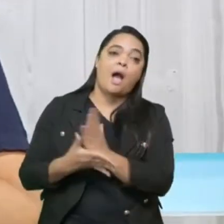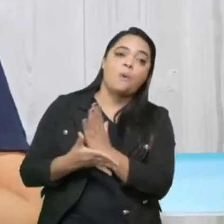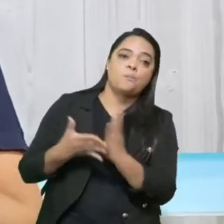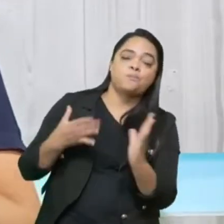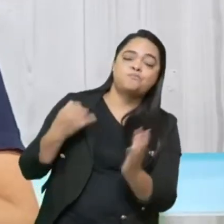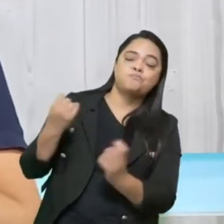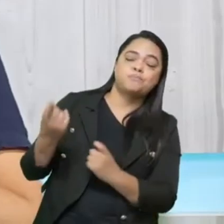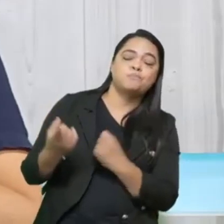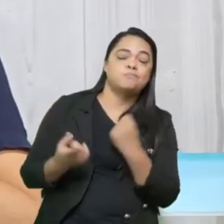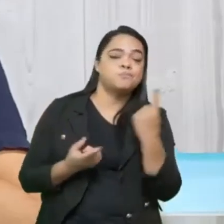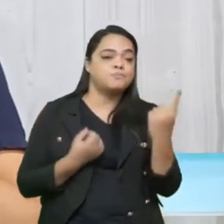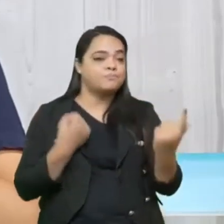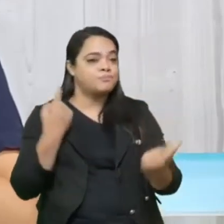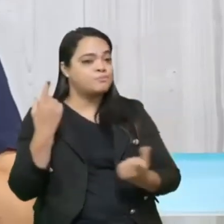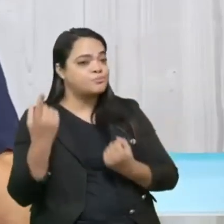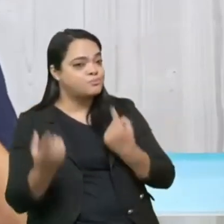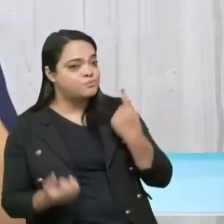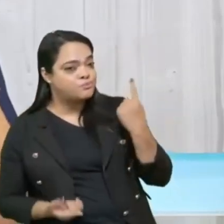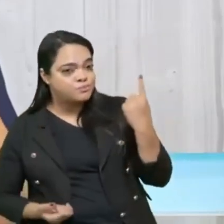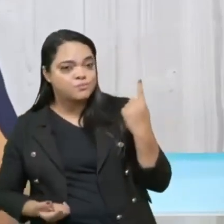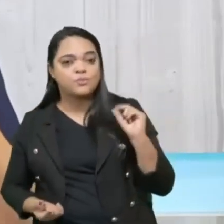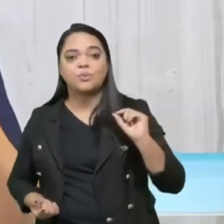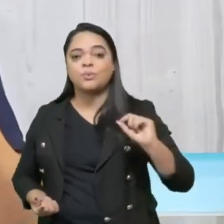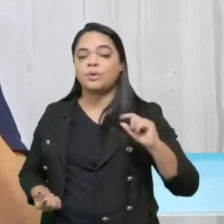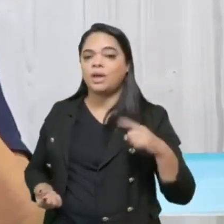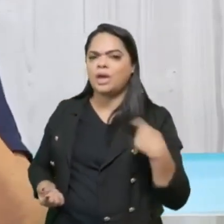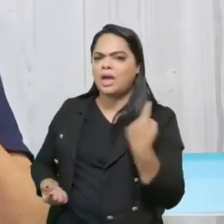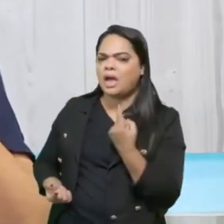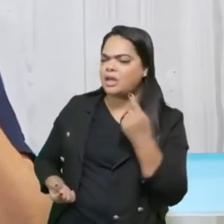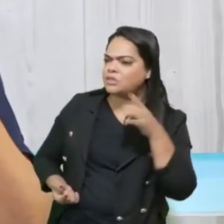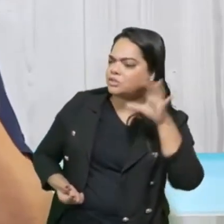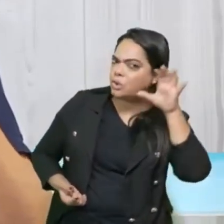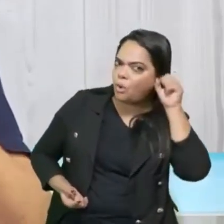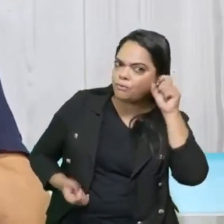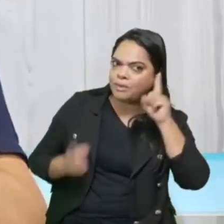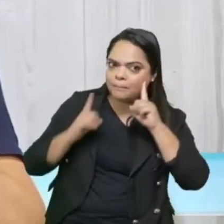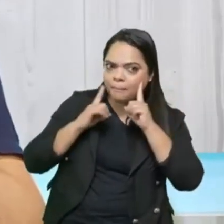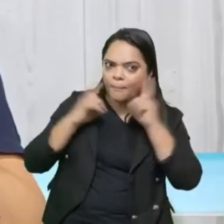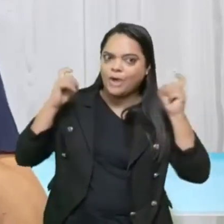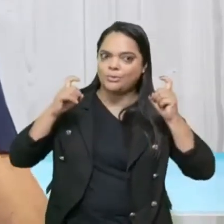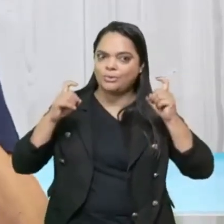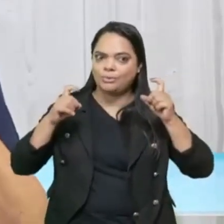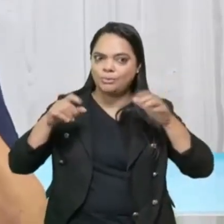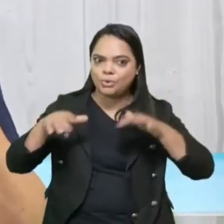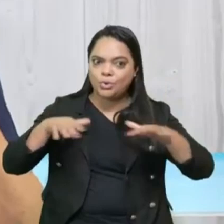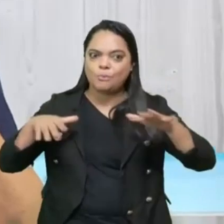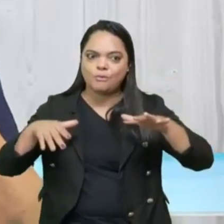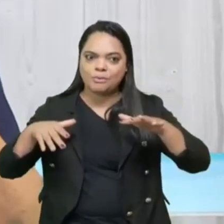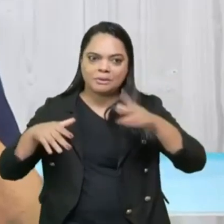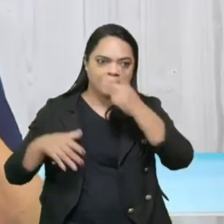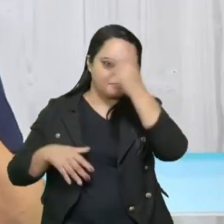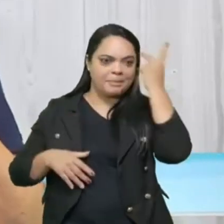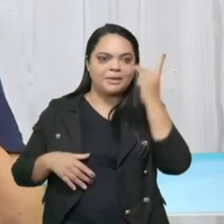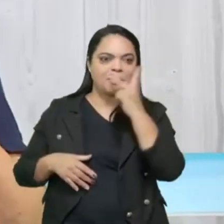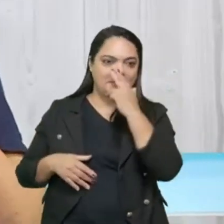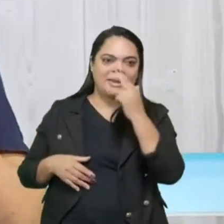vezes, ou nem sempre acontece, a gente ouve algum barulho, o estalido. A maioria das pessoas gostam, né, de